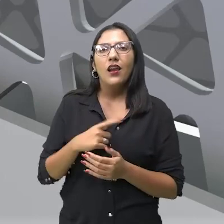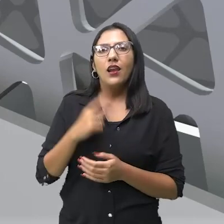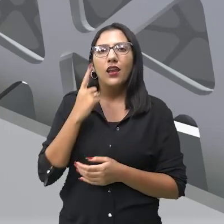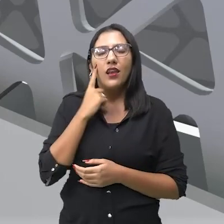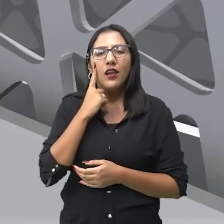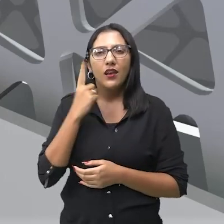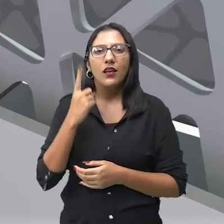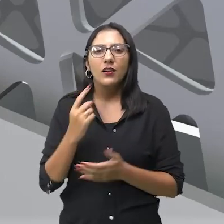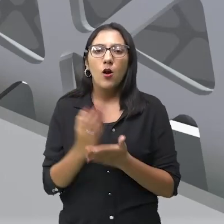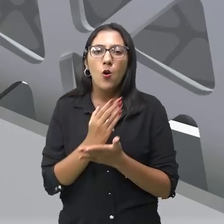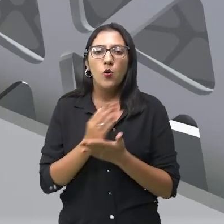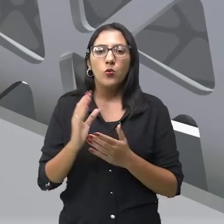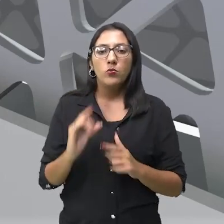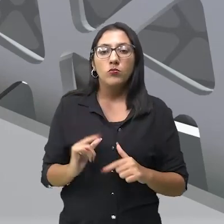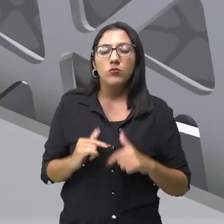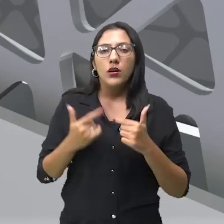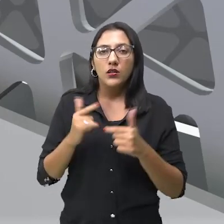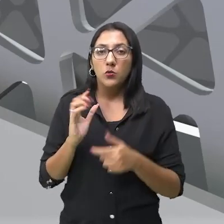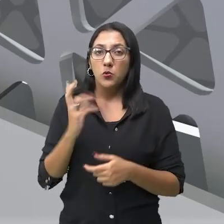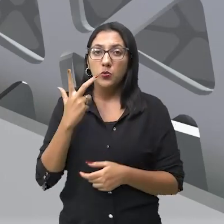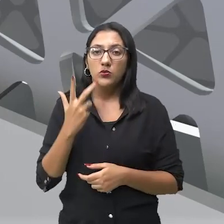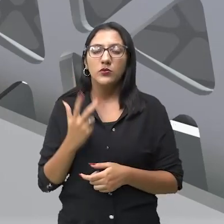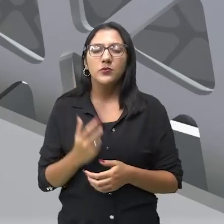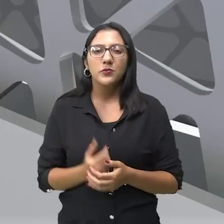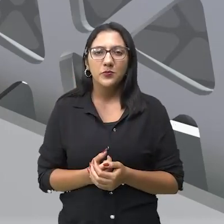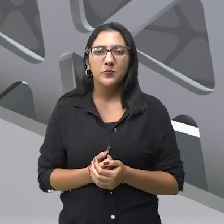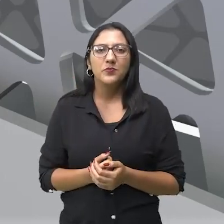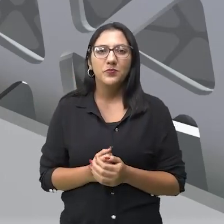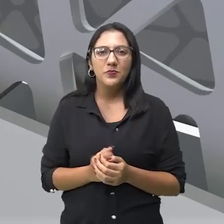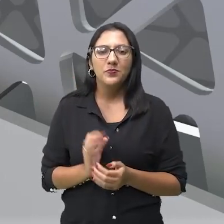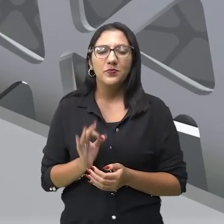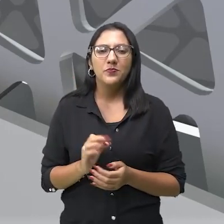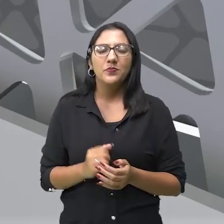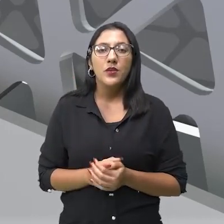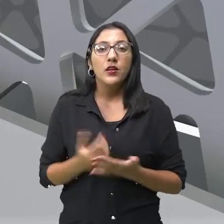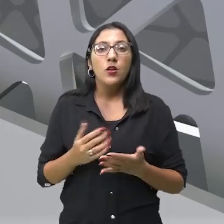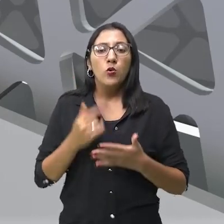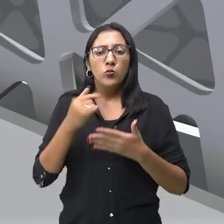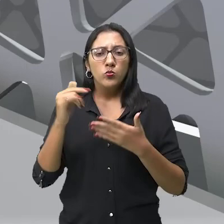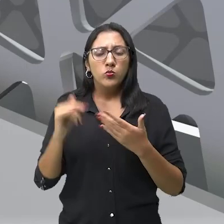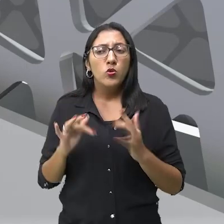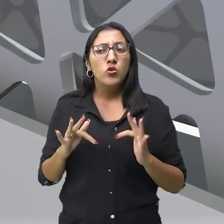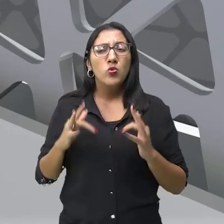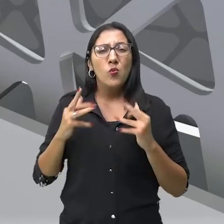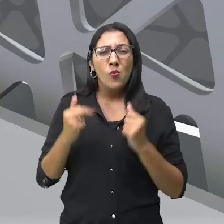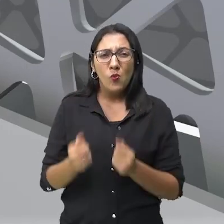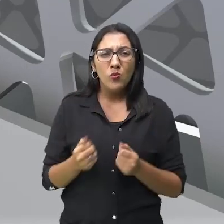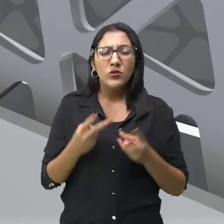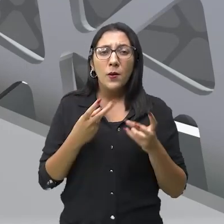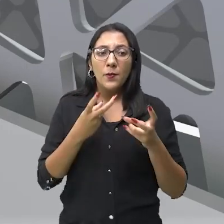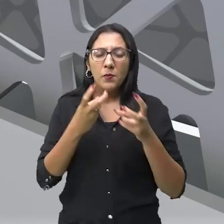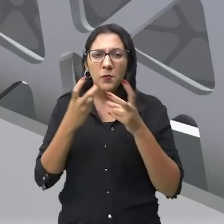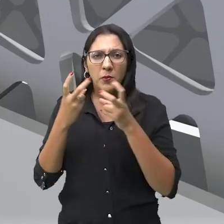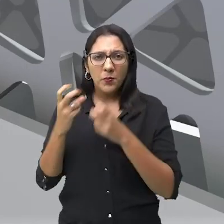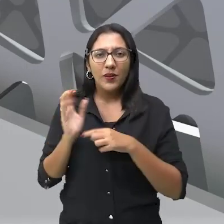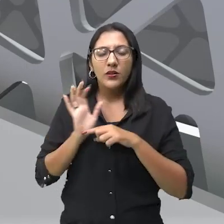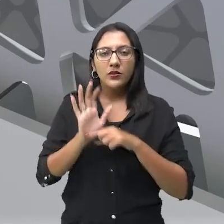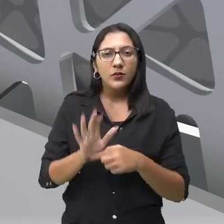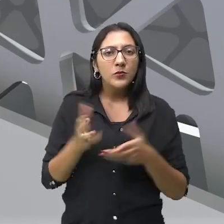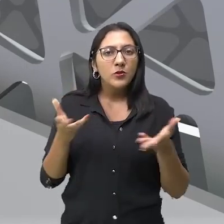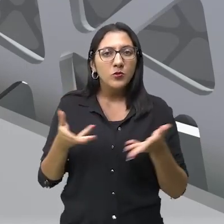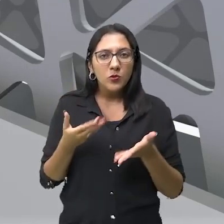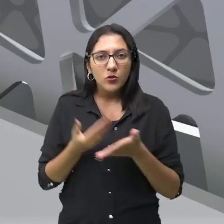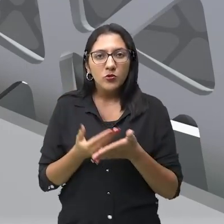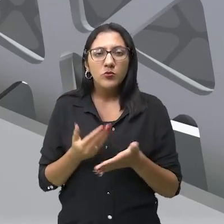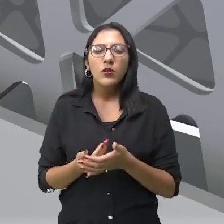exatamente o momento em que as coisas estão acontecendo para ele. Tá bom, gente? Então, tudo isso, essas observações que a gente trouxe para